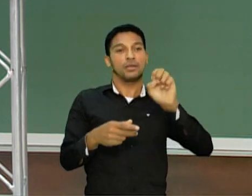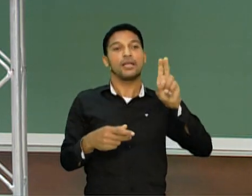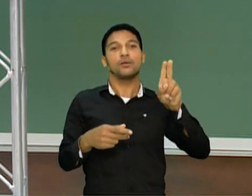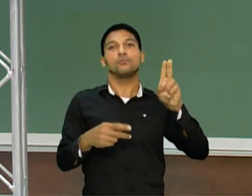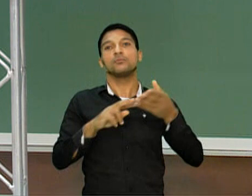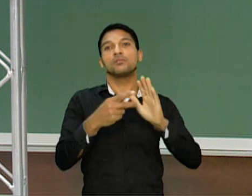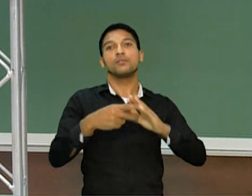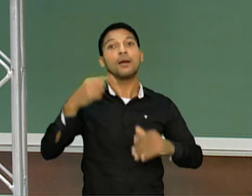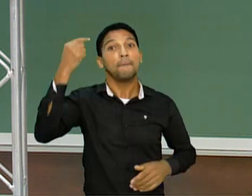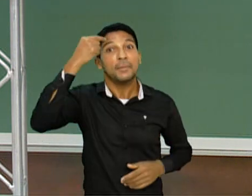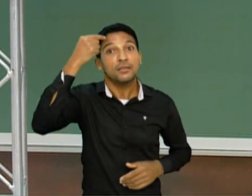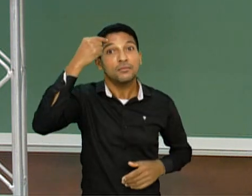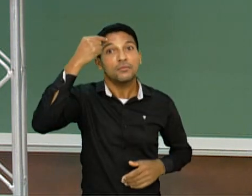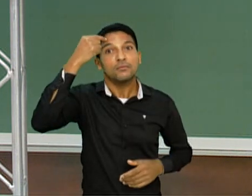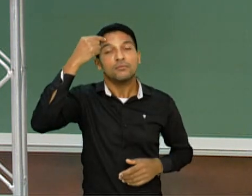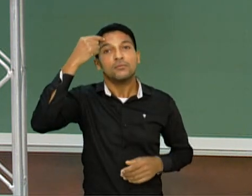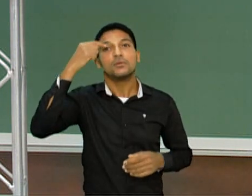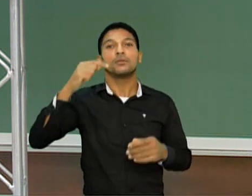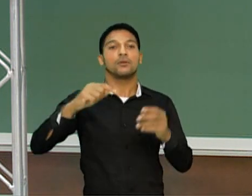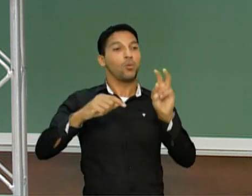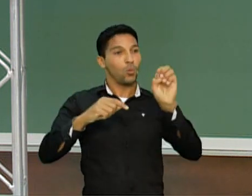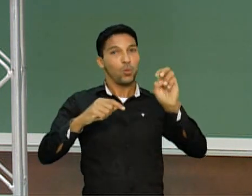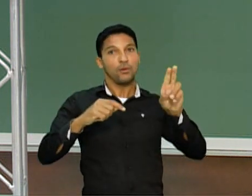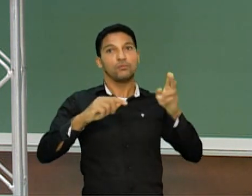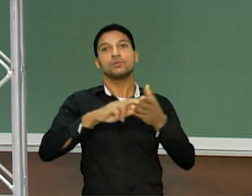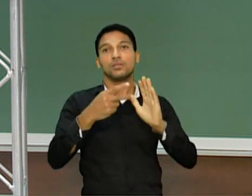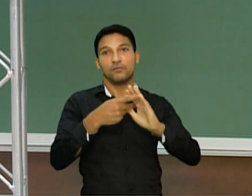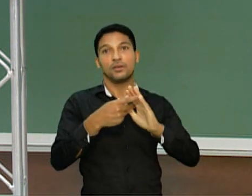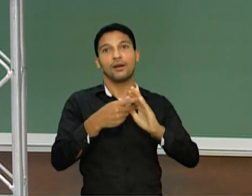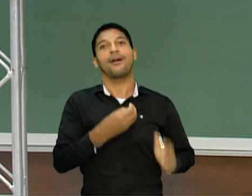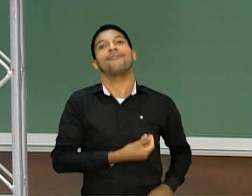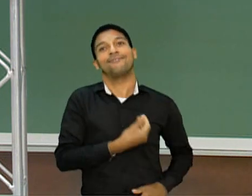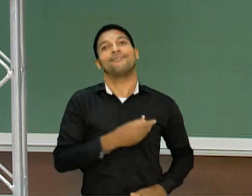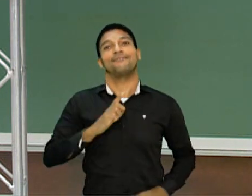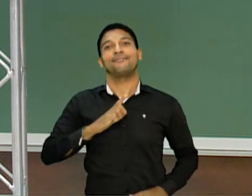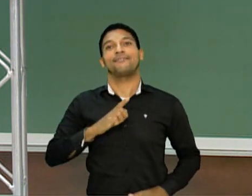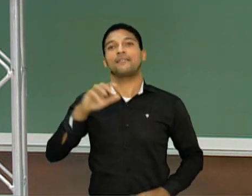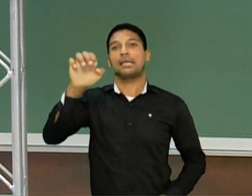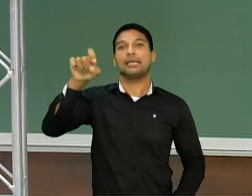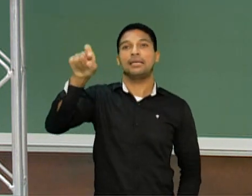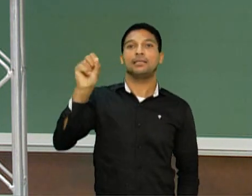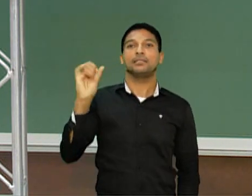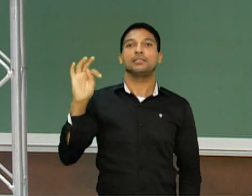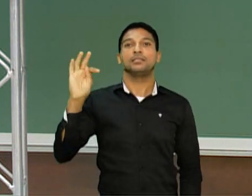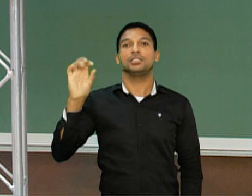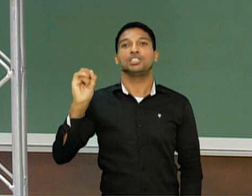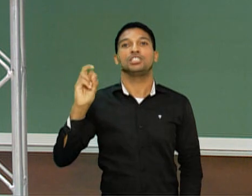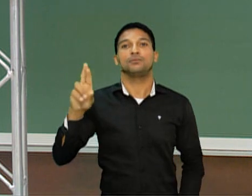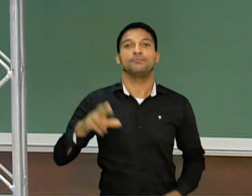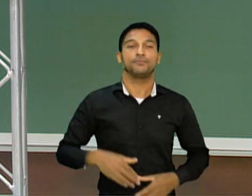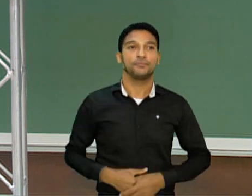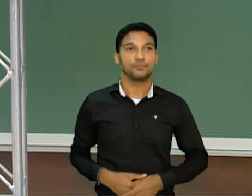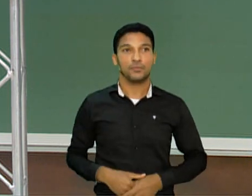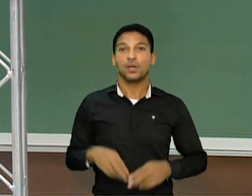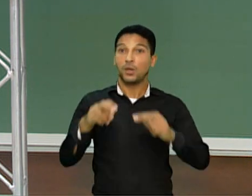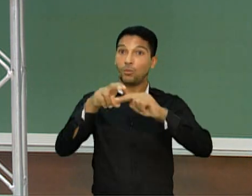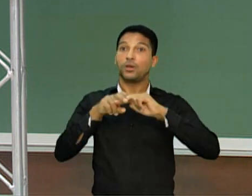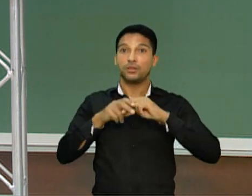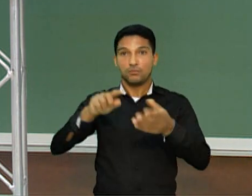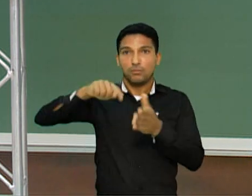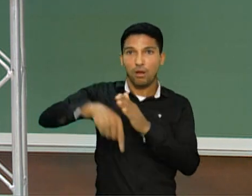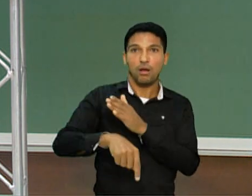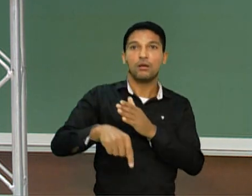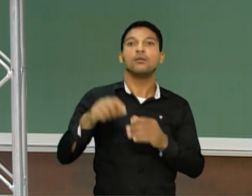existo. Então, por mais que seja difícil agora aprofundar um pouco isso, lembre-se que esse pressuposto vai